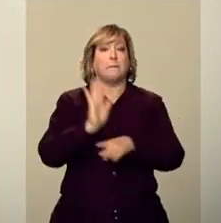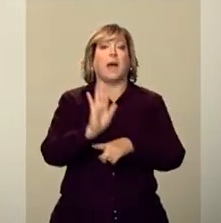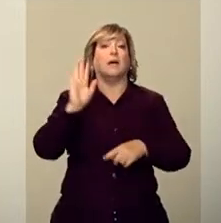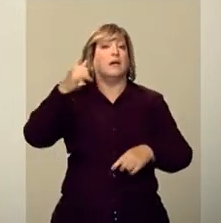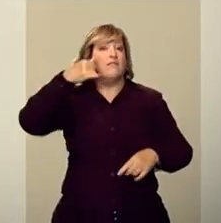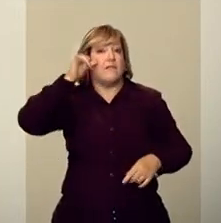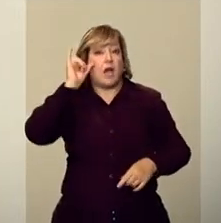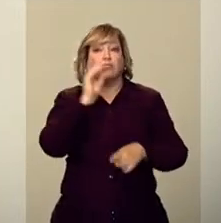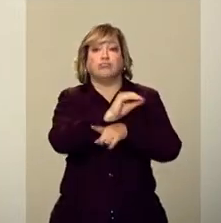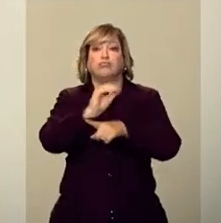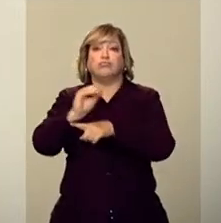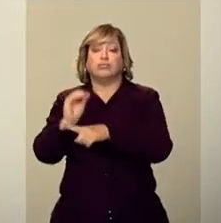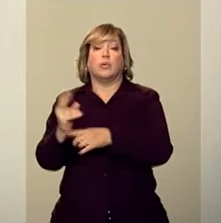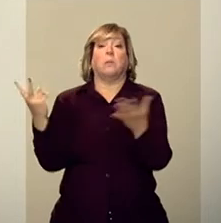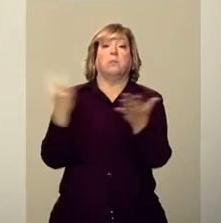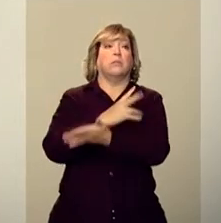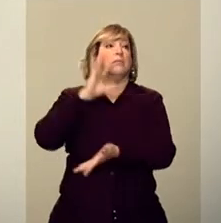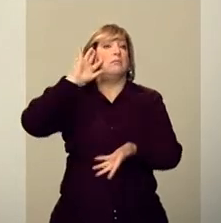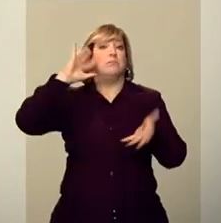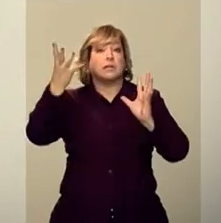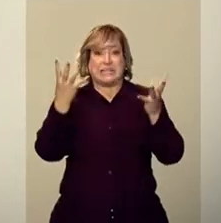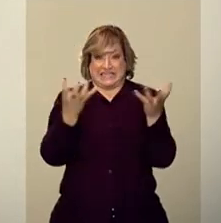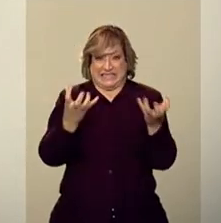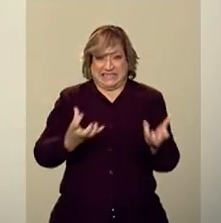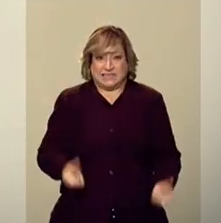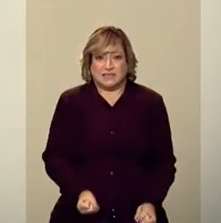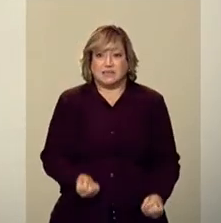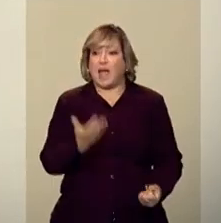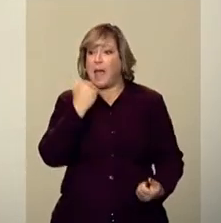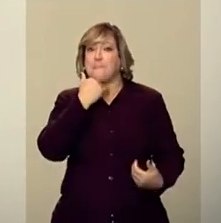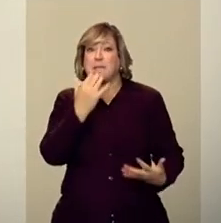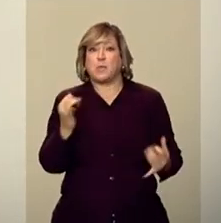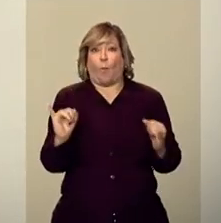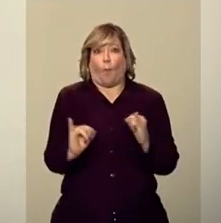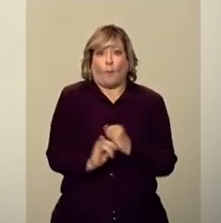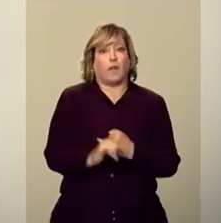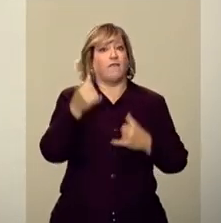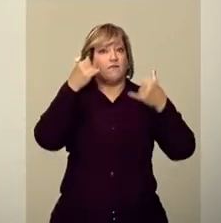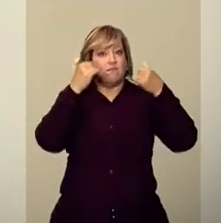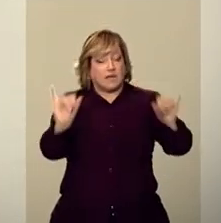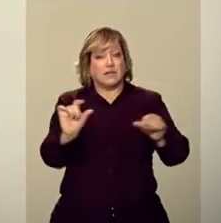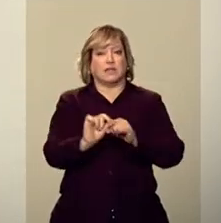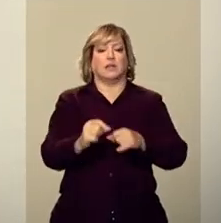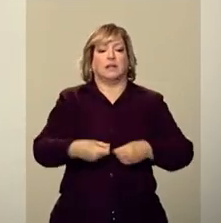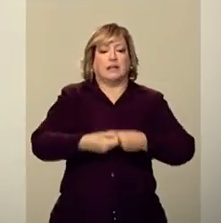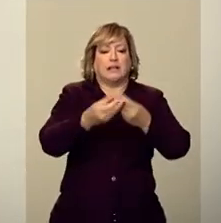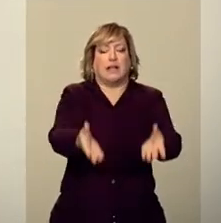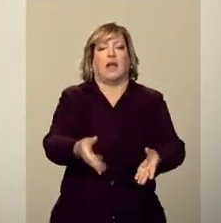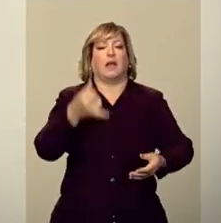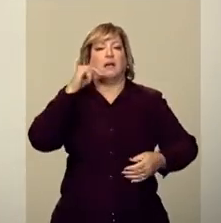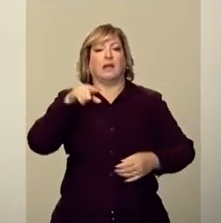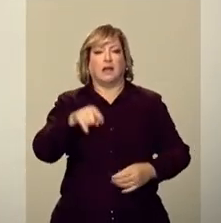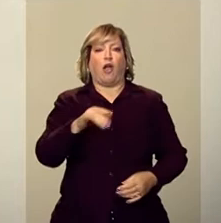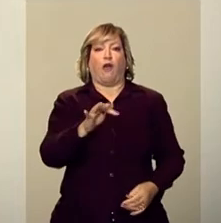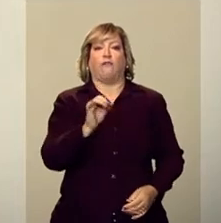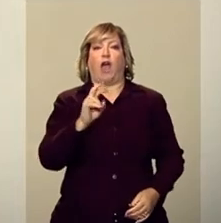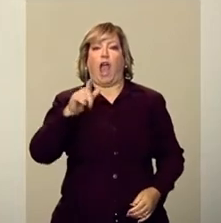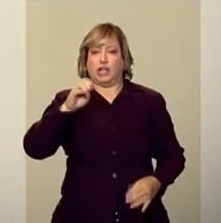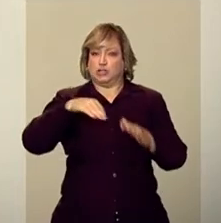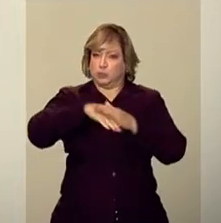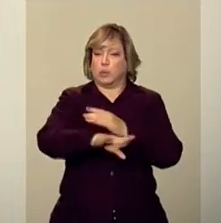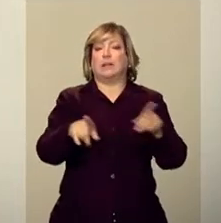rebanho para alimentá-lo quando a seca ataca e a produção local não é suficiente